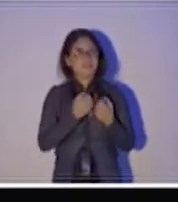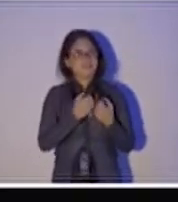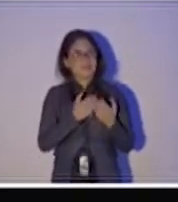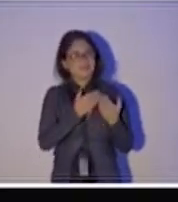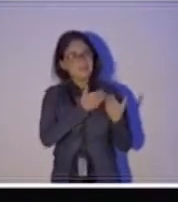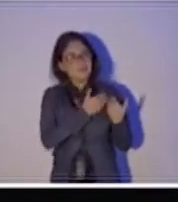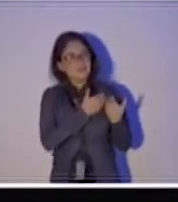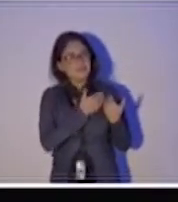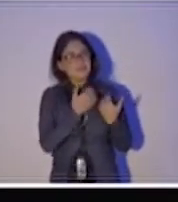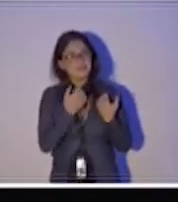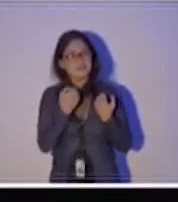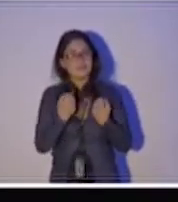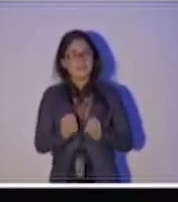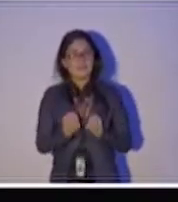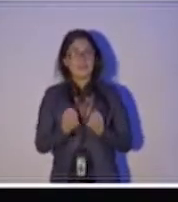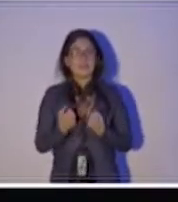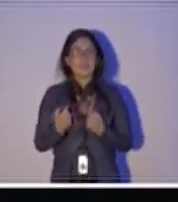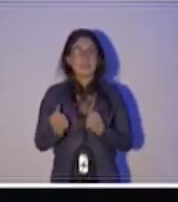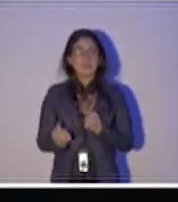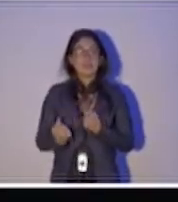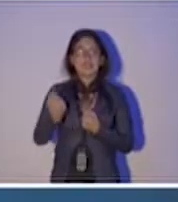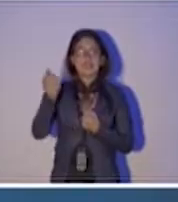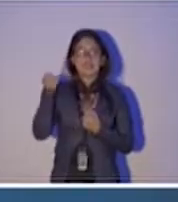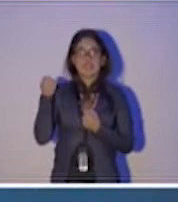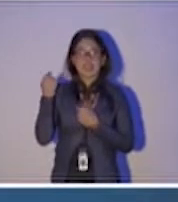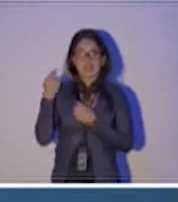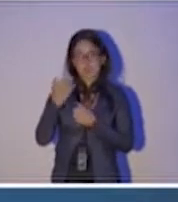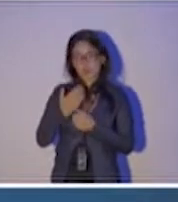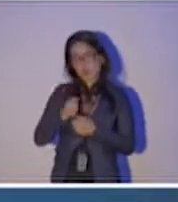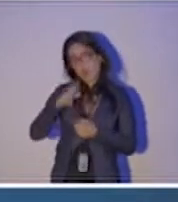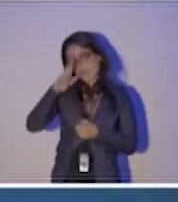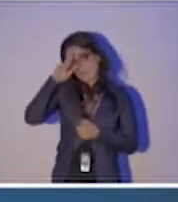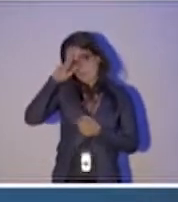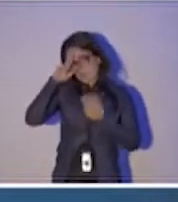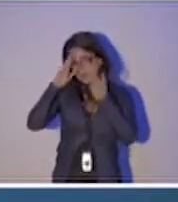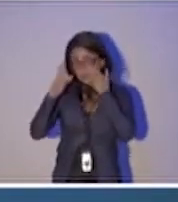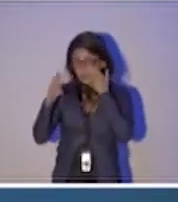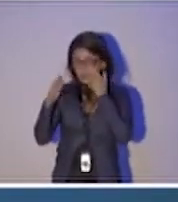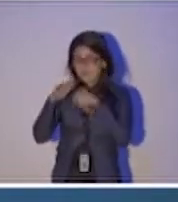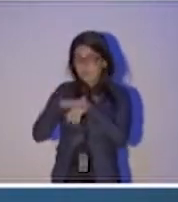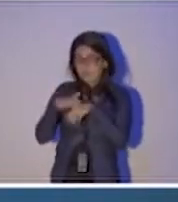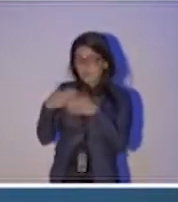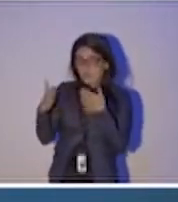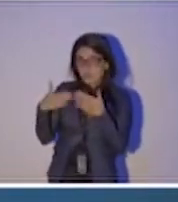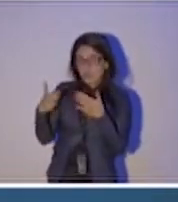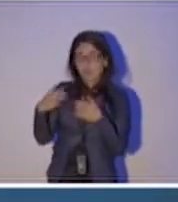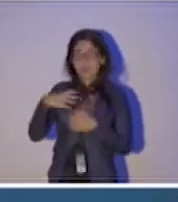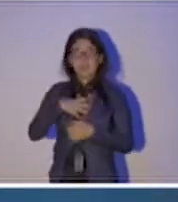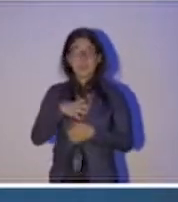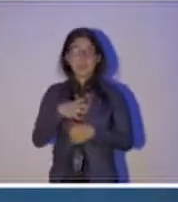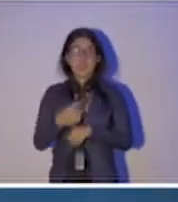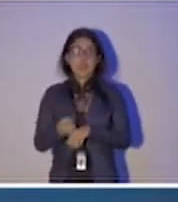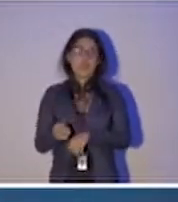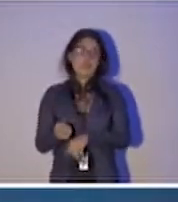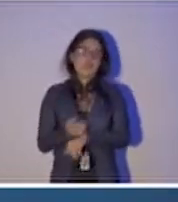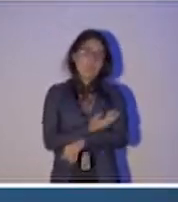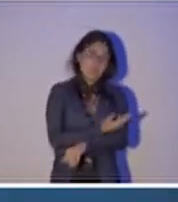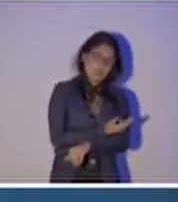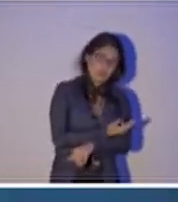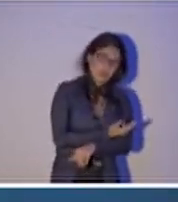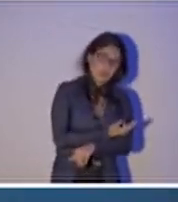a gente bateu um papo no almoço e eu já fiquei muito emocionada, porque até falei com o professor Rodolfo depois que